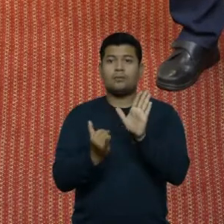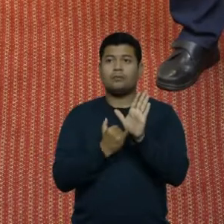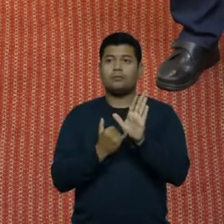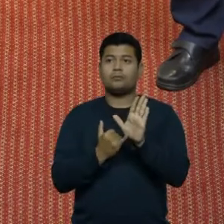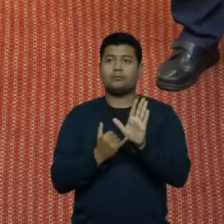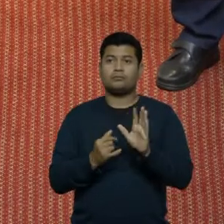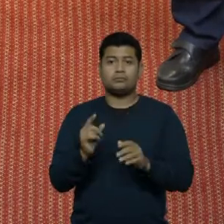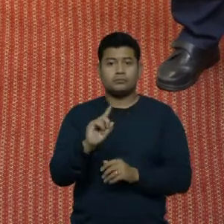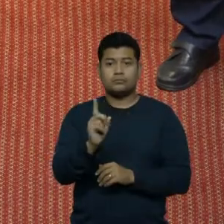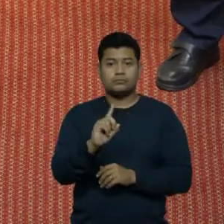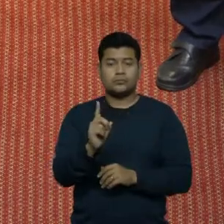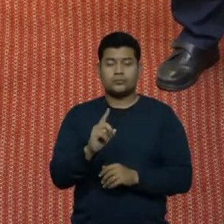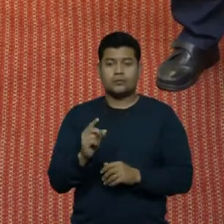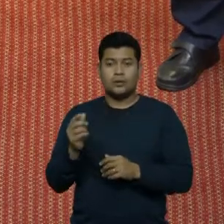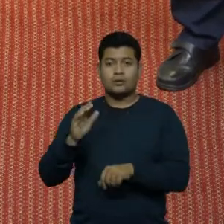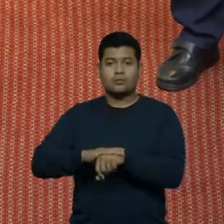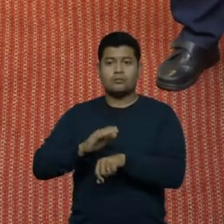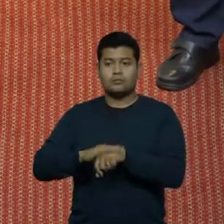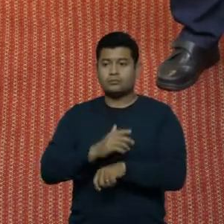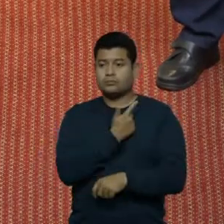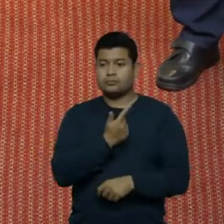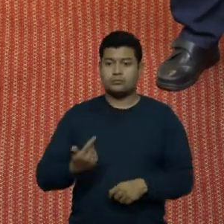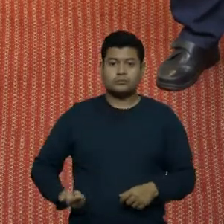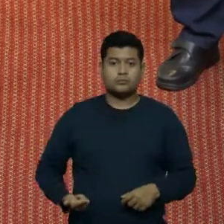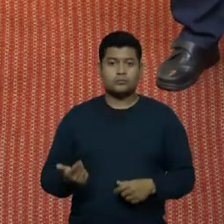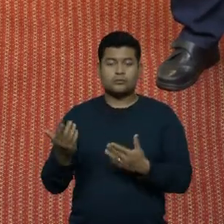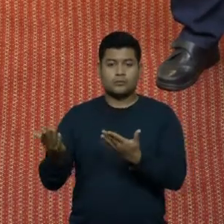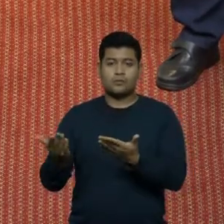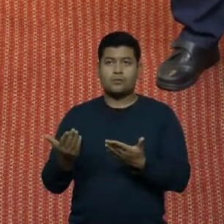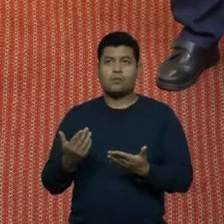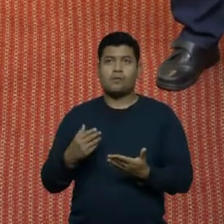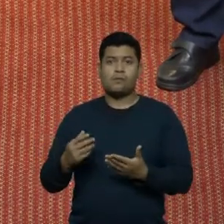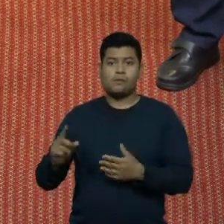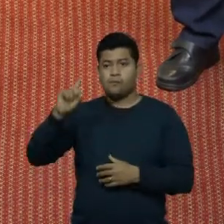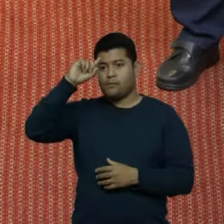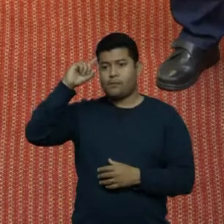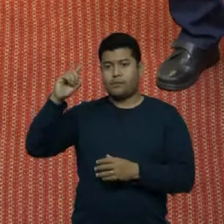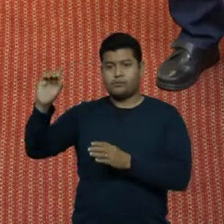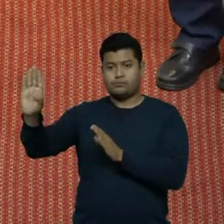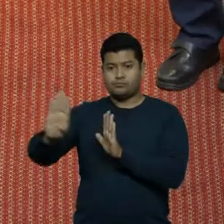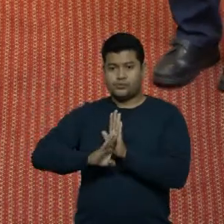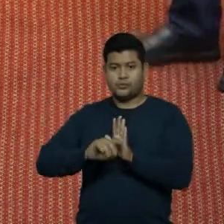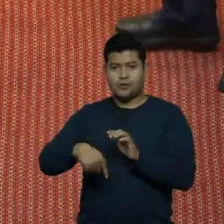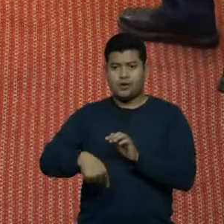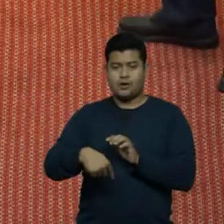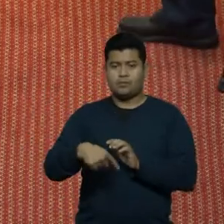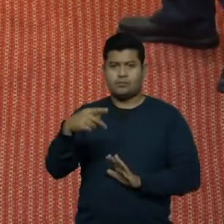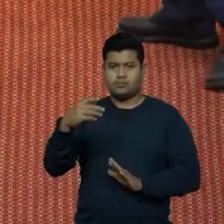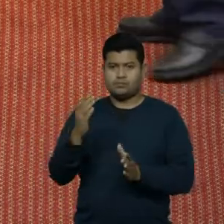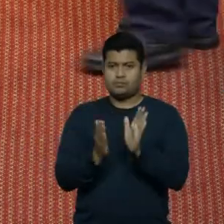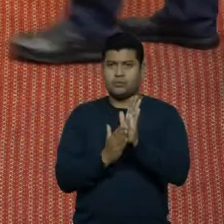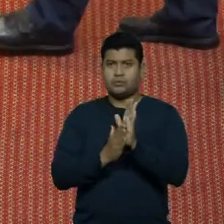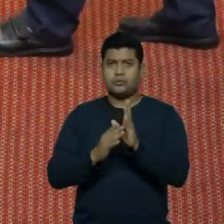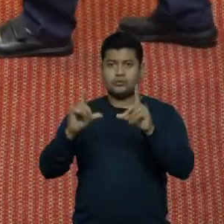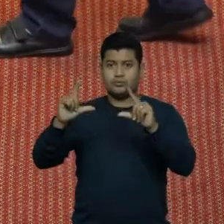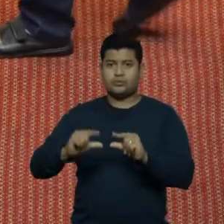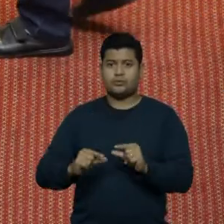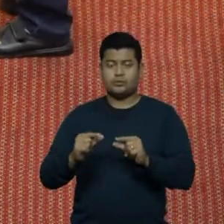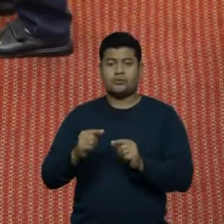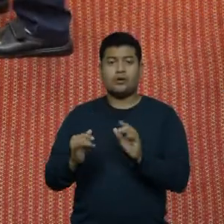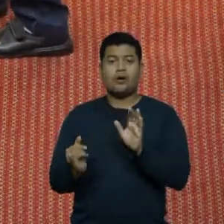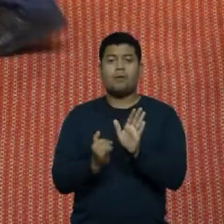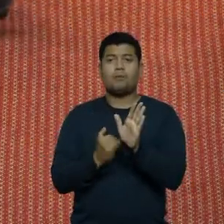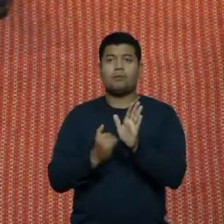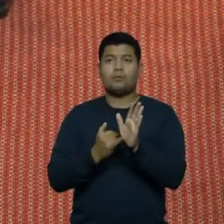o Executivo não mandou não mandou a proposta para cá diminuído o imposto do álcool do ao